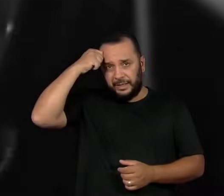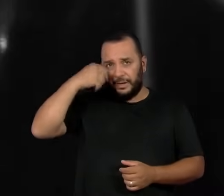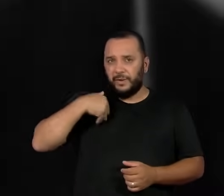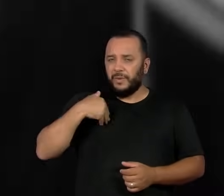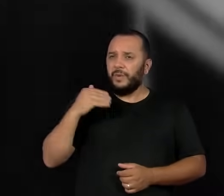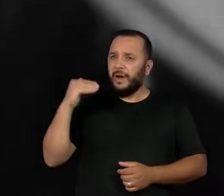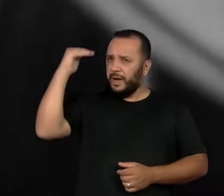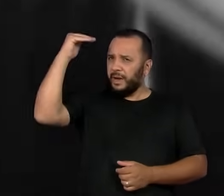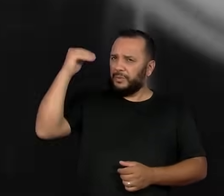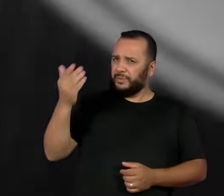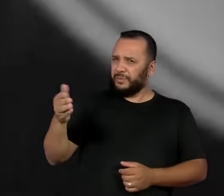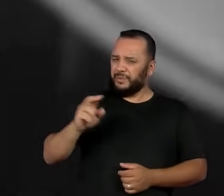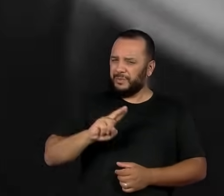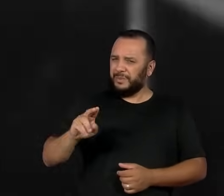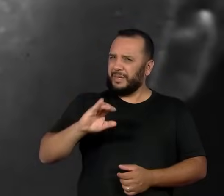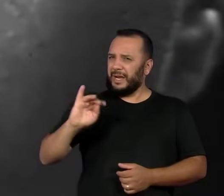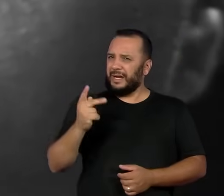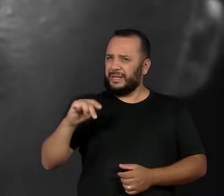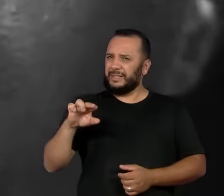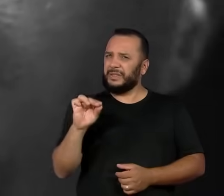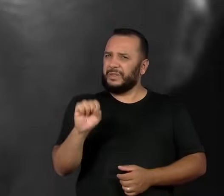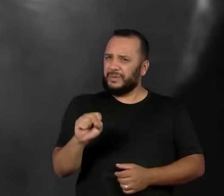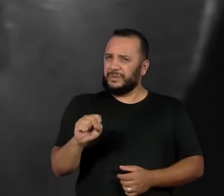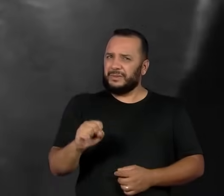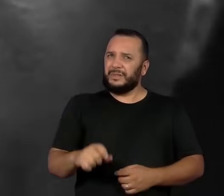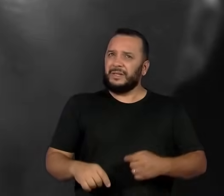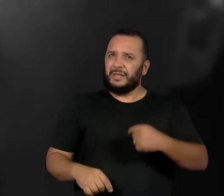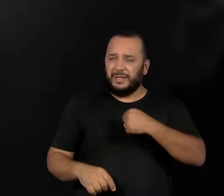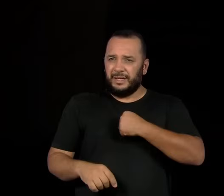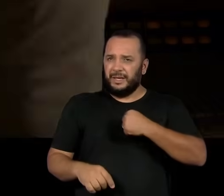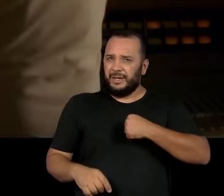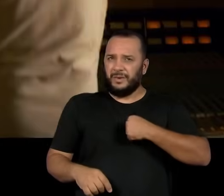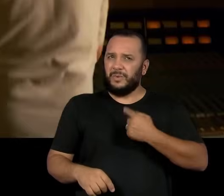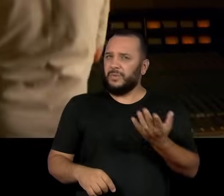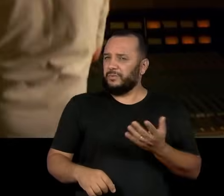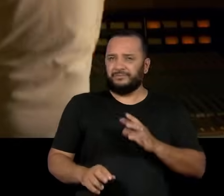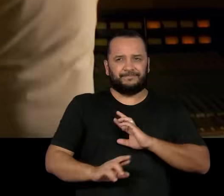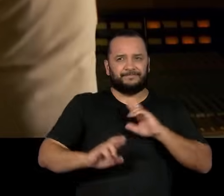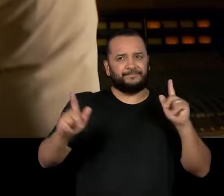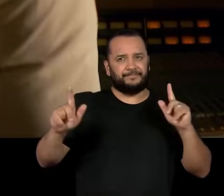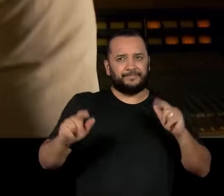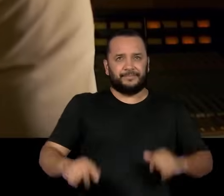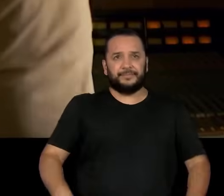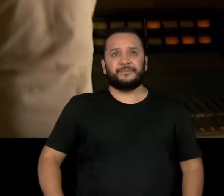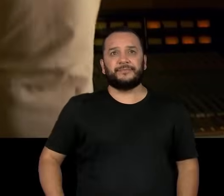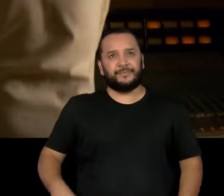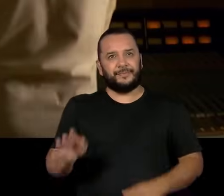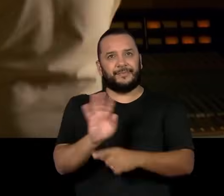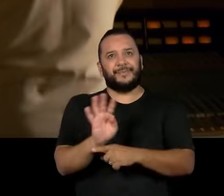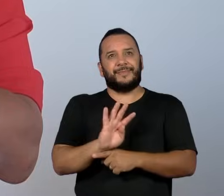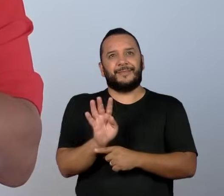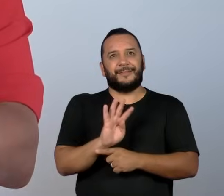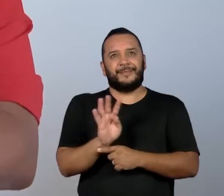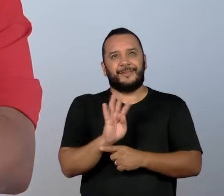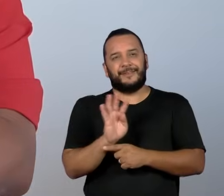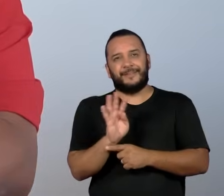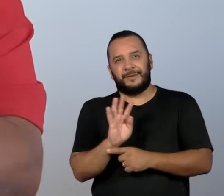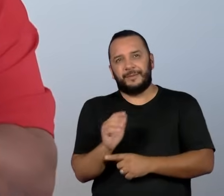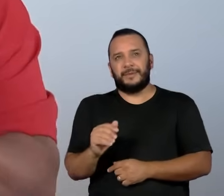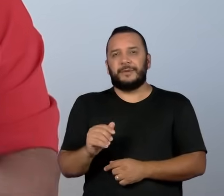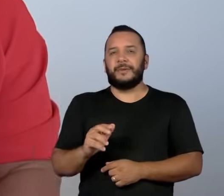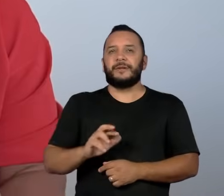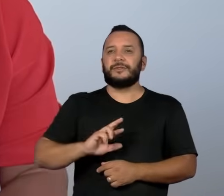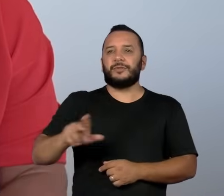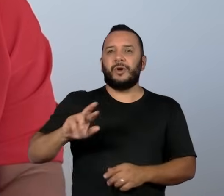chamaram Carlinhos, era um Mussum. Mussum é um peixe de água doce. Esse filme não é só